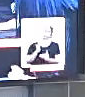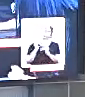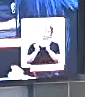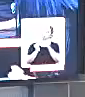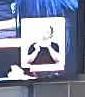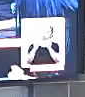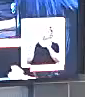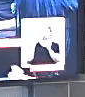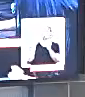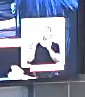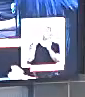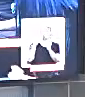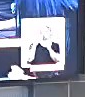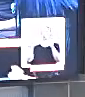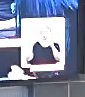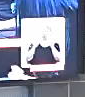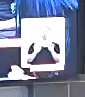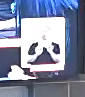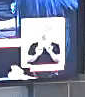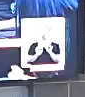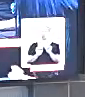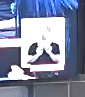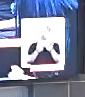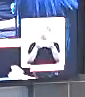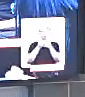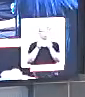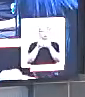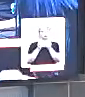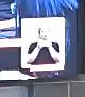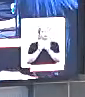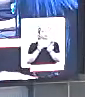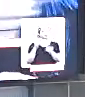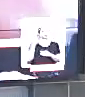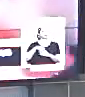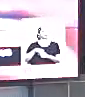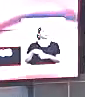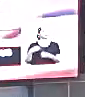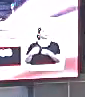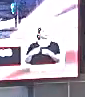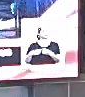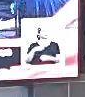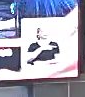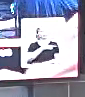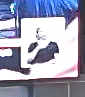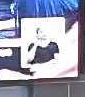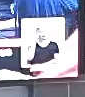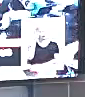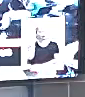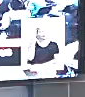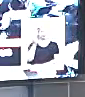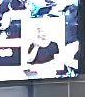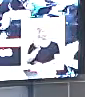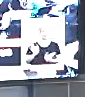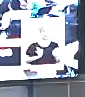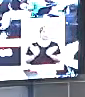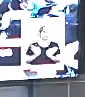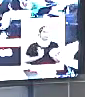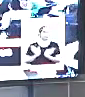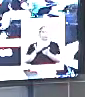foi tudo o ônibus Metropolitano quem já pegou ele sabe muito bem que ele não é nada acessível pra